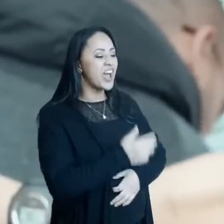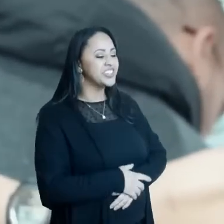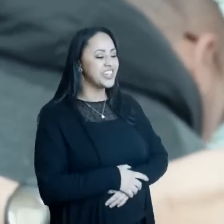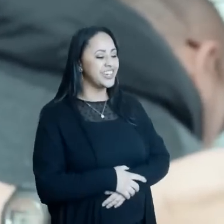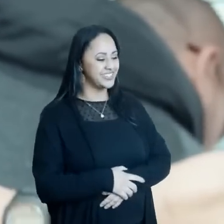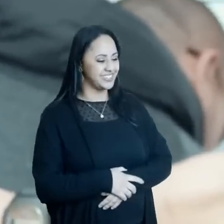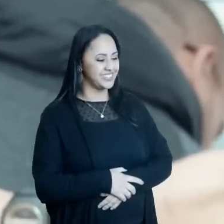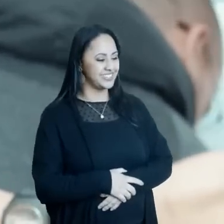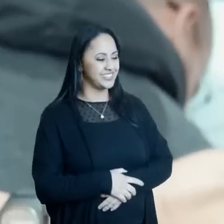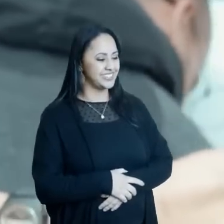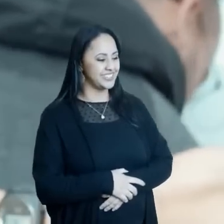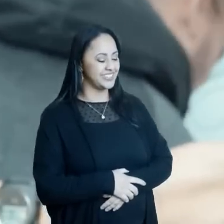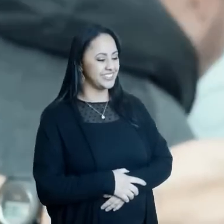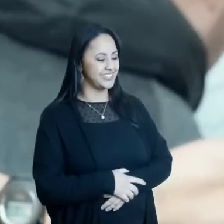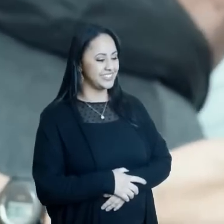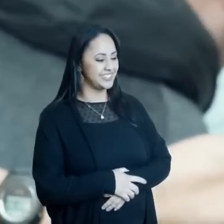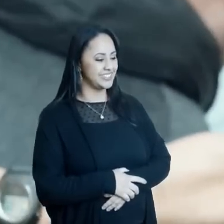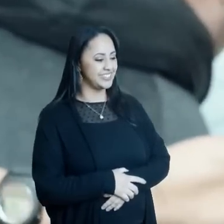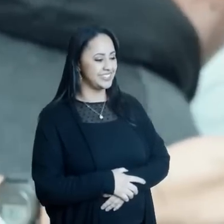O que você está achando aí, Gilmar?